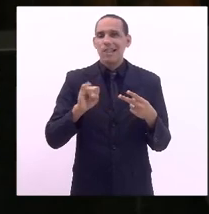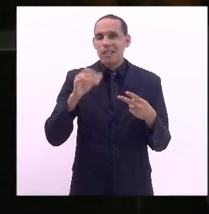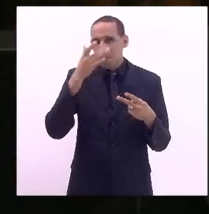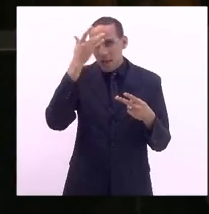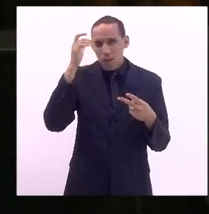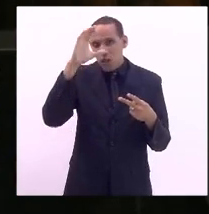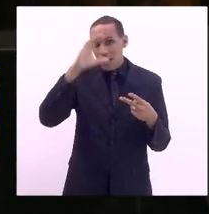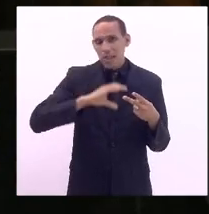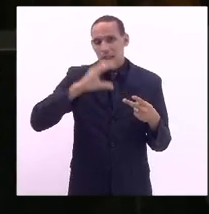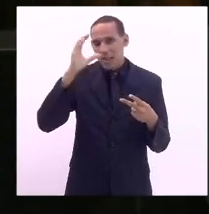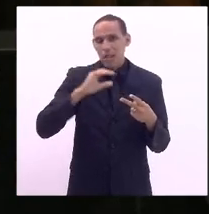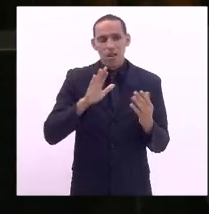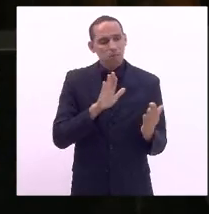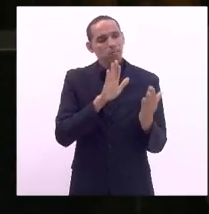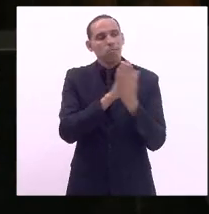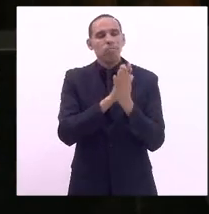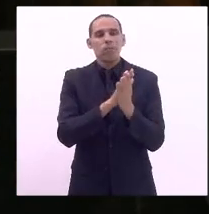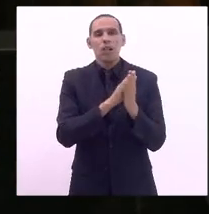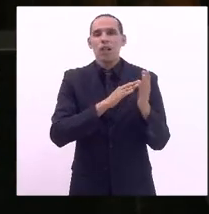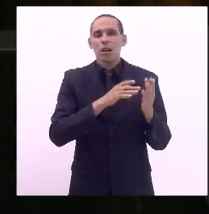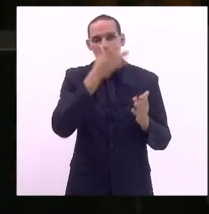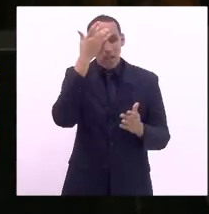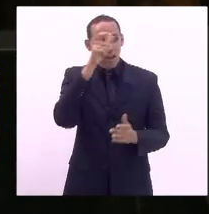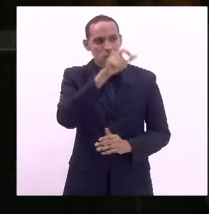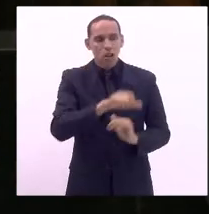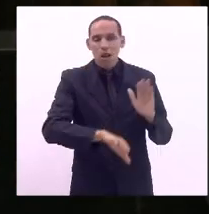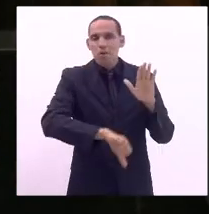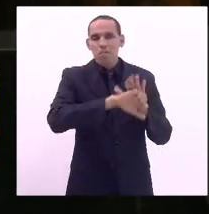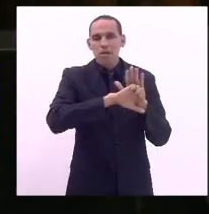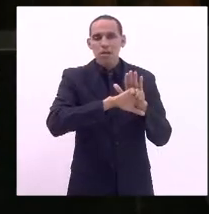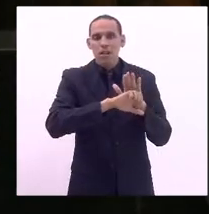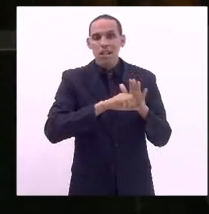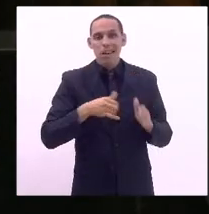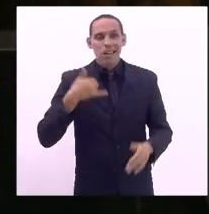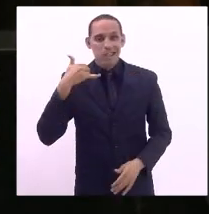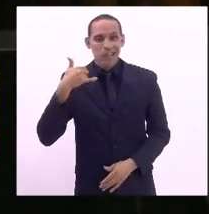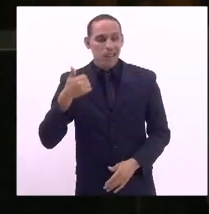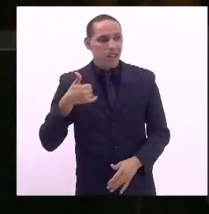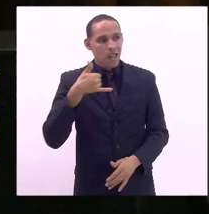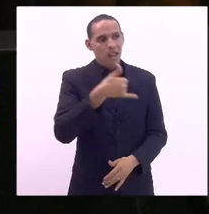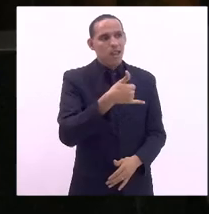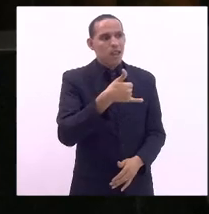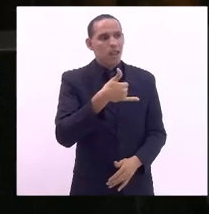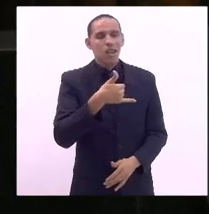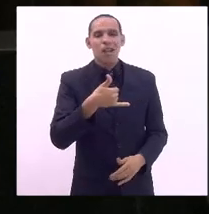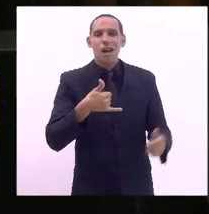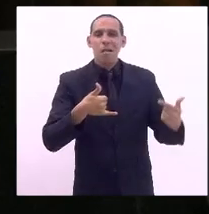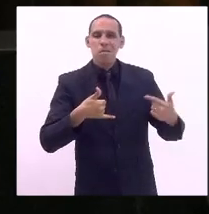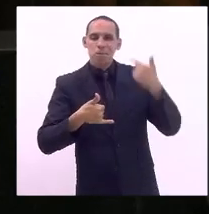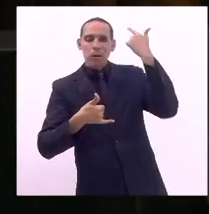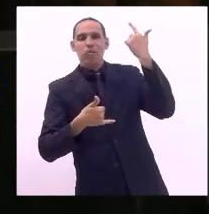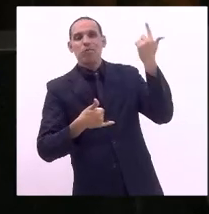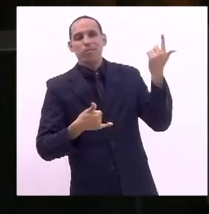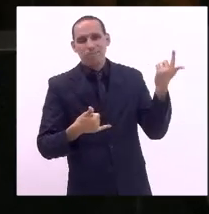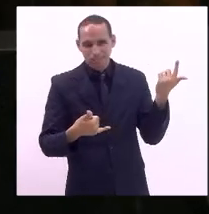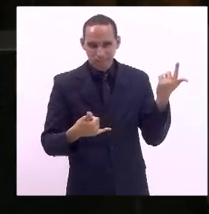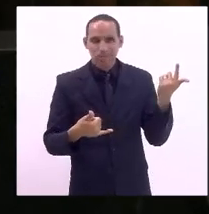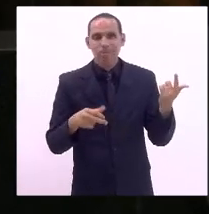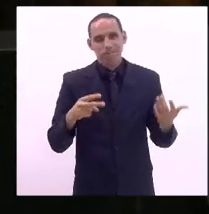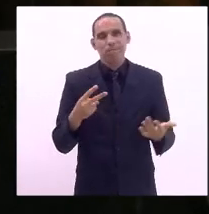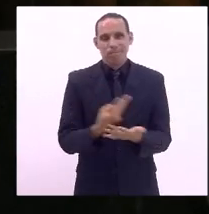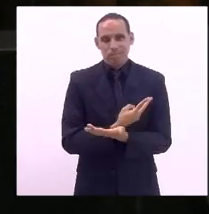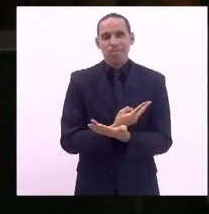se depara com um criminoso. Não entregar o celular dá pena de morte no Brasil.